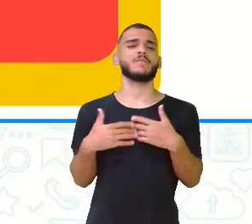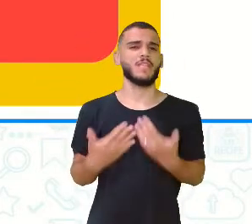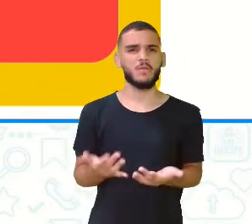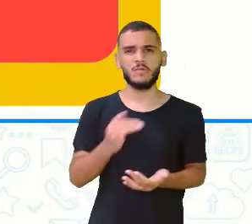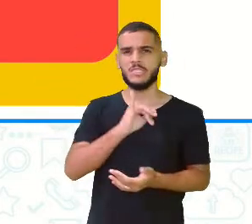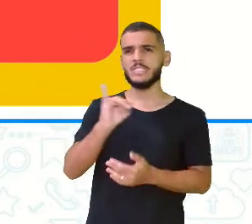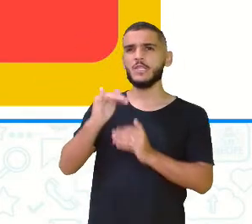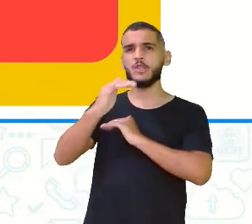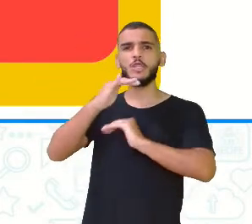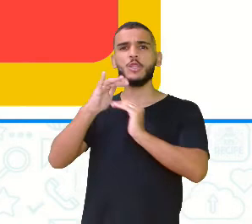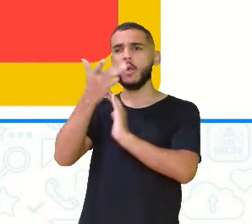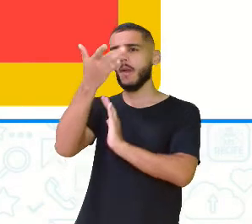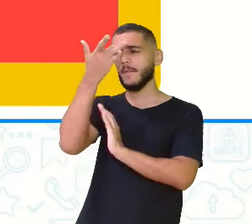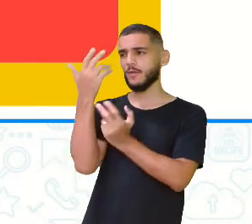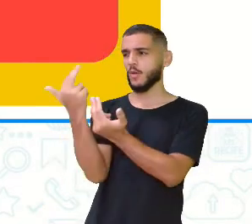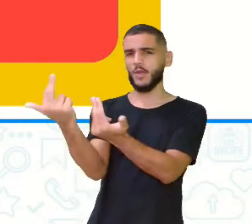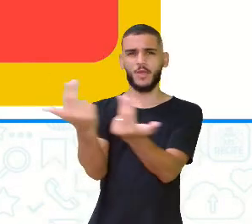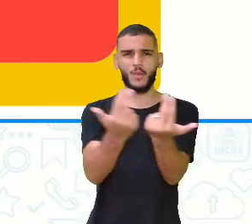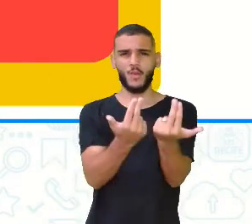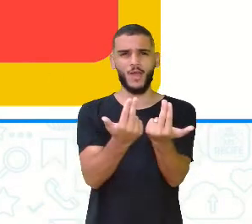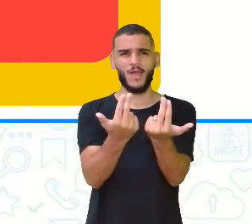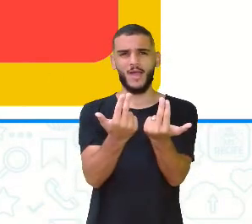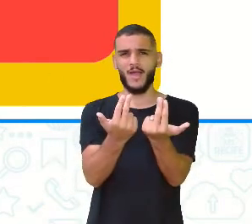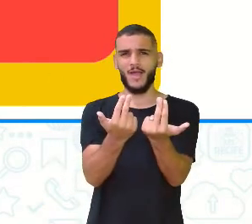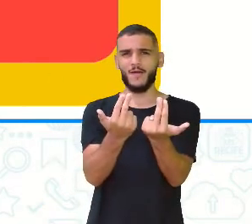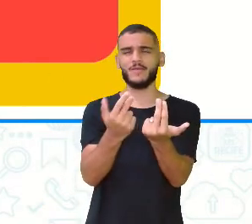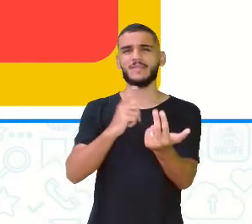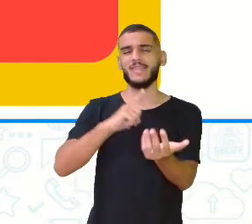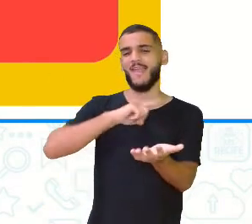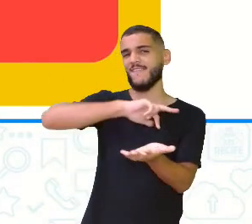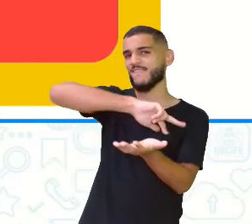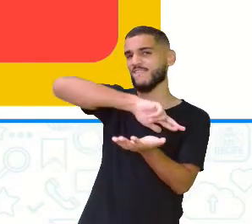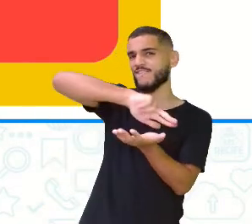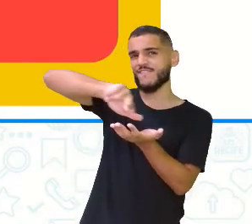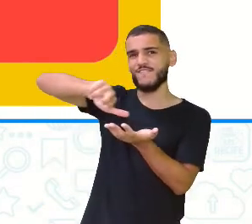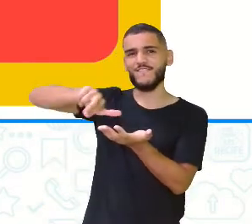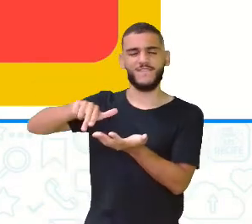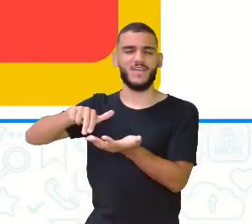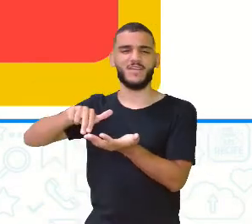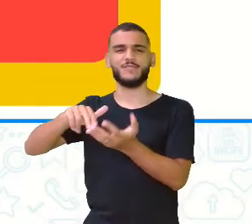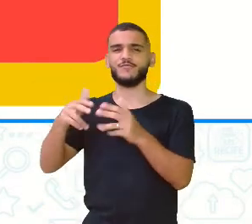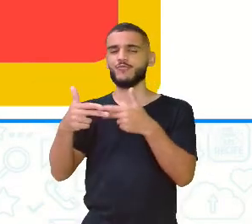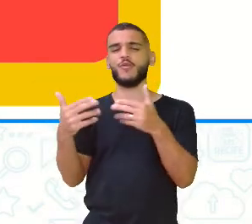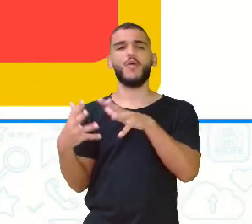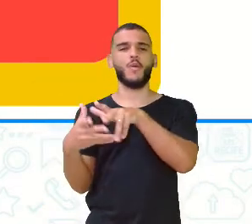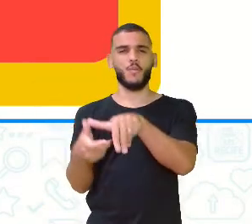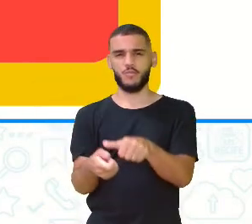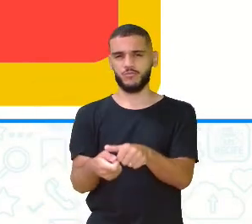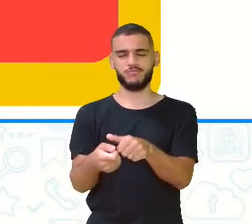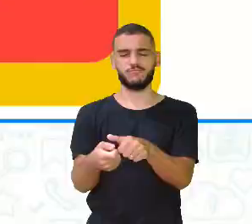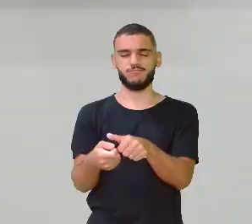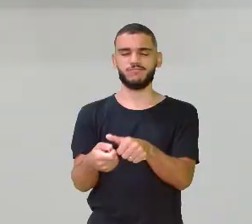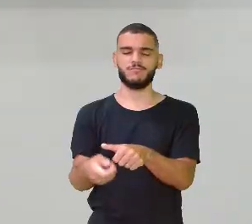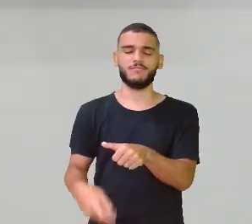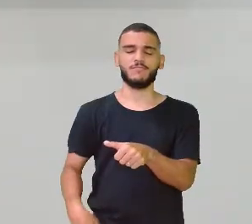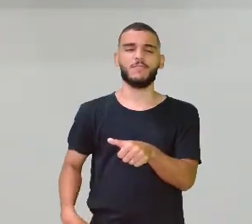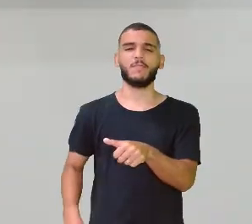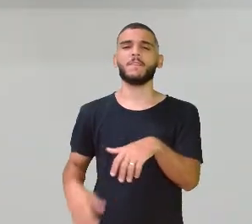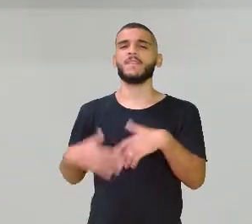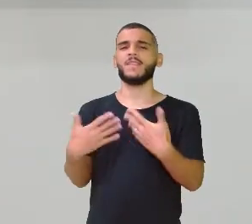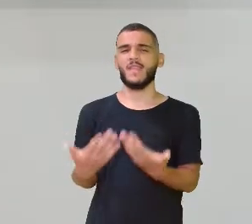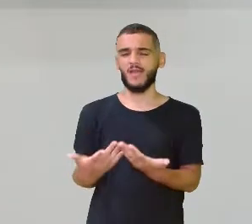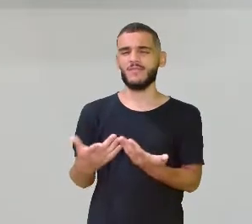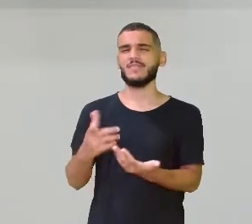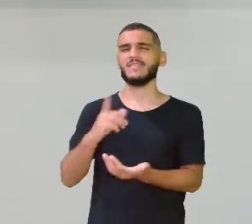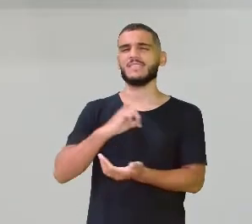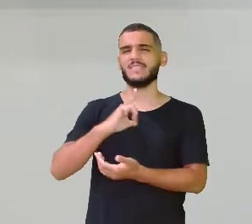fossem iguais? Será que a gente teria essa diversidade toda no mundo que a gente tem? Será que a gente teria